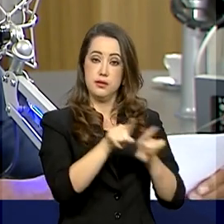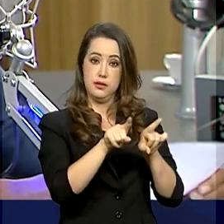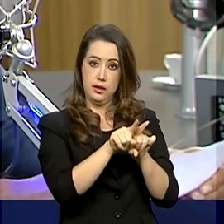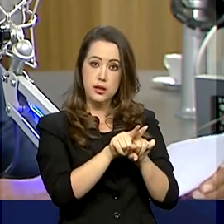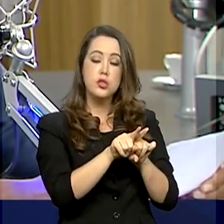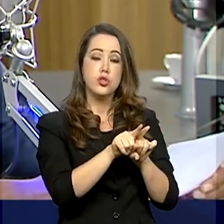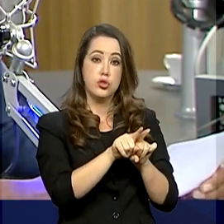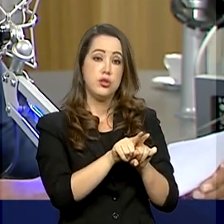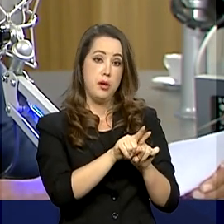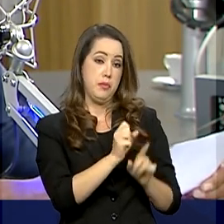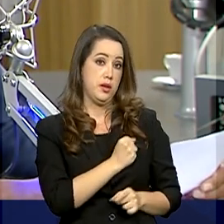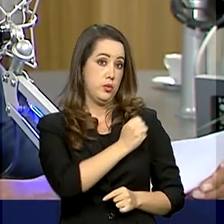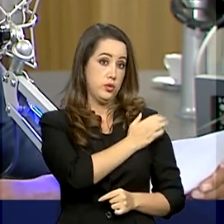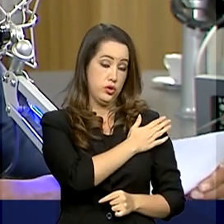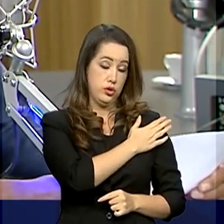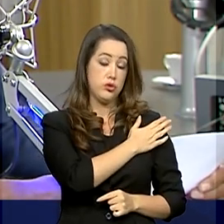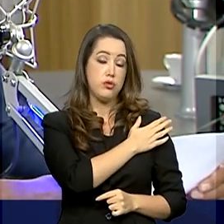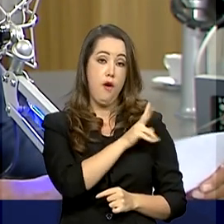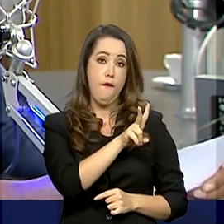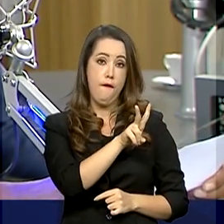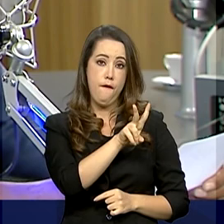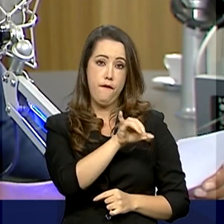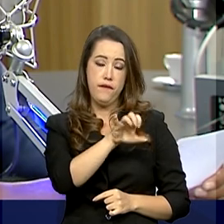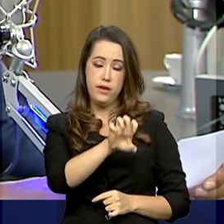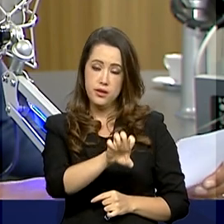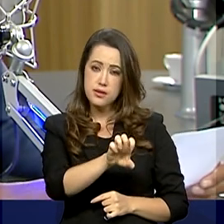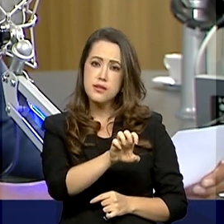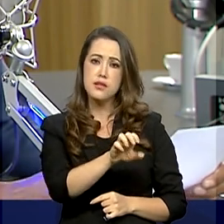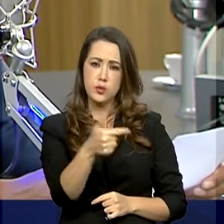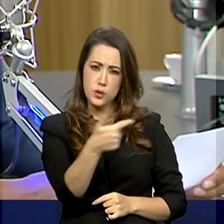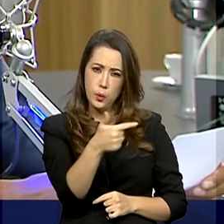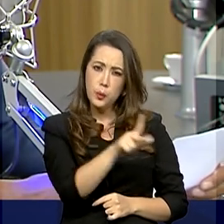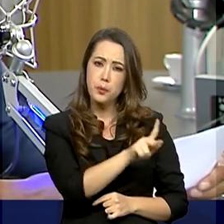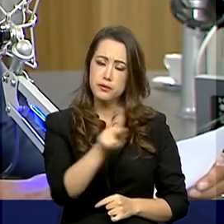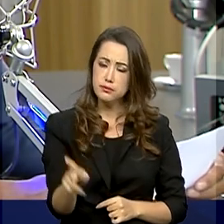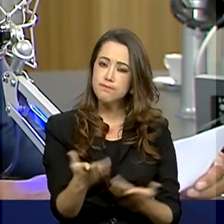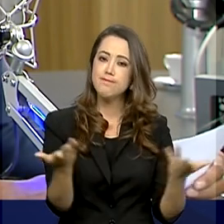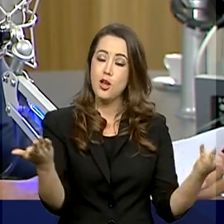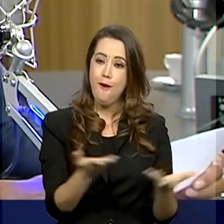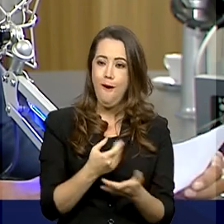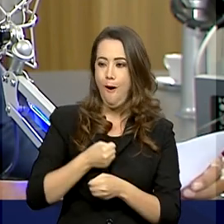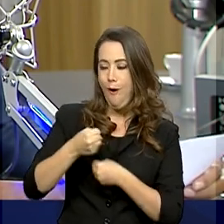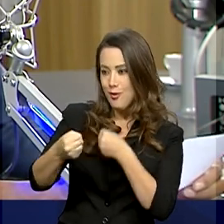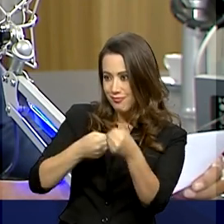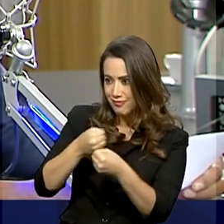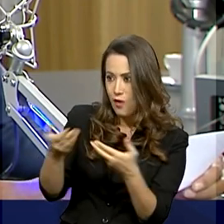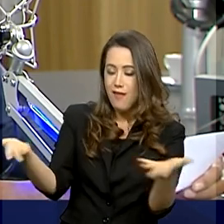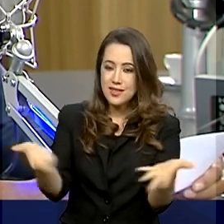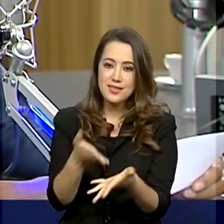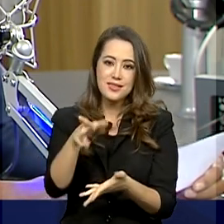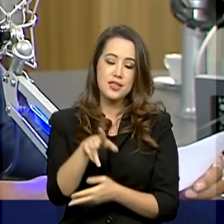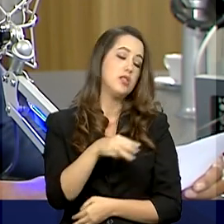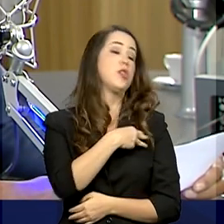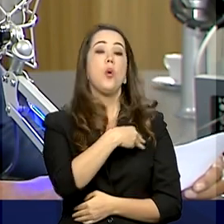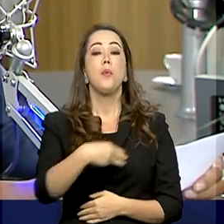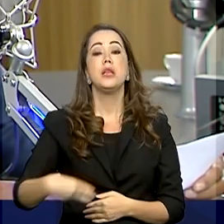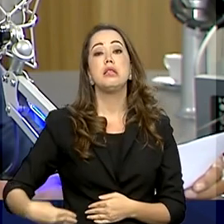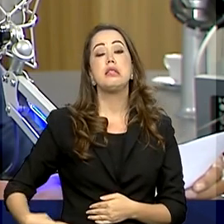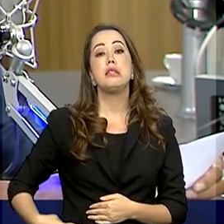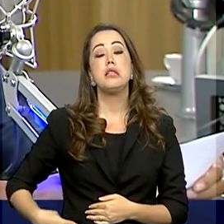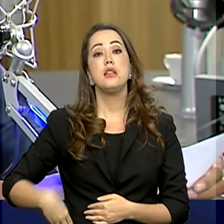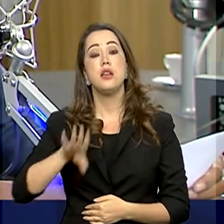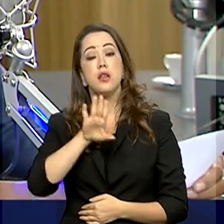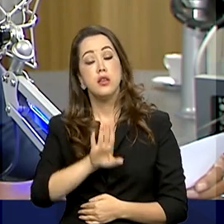república e para falar sobre essas funções nós recebemos hoje aqui no estúdio da voz do brasil o ministro-chefe do gabinete de segurança